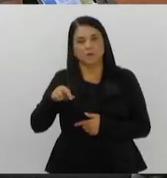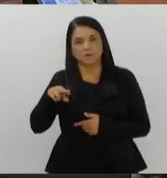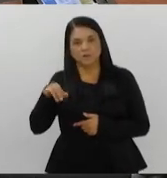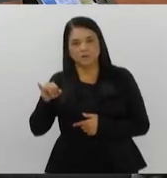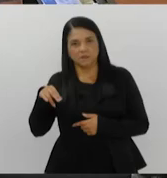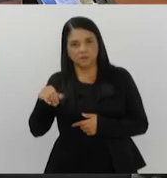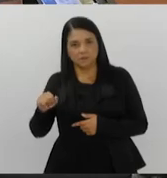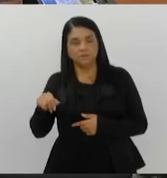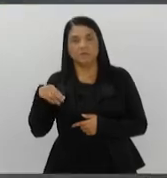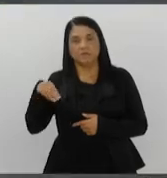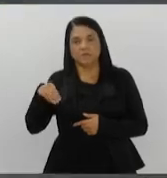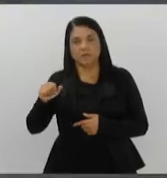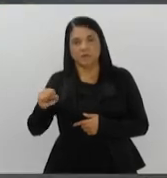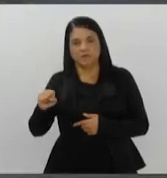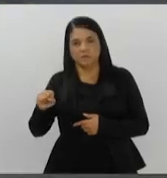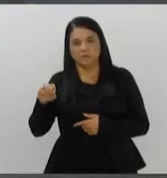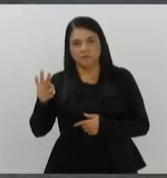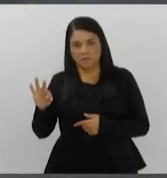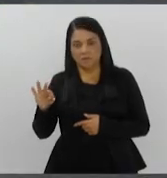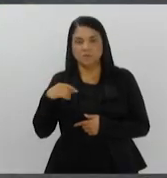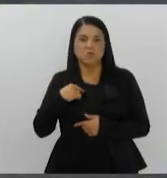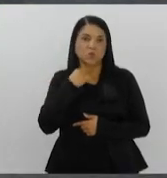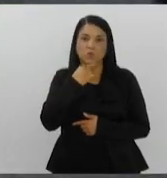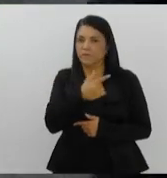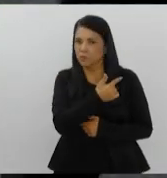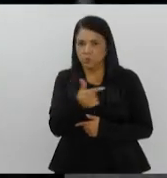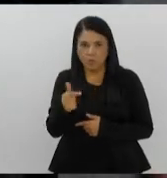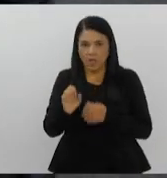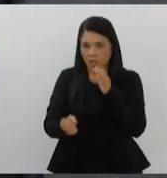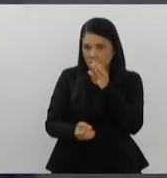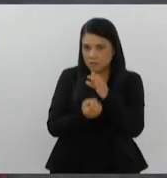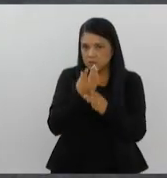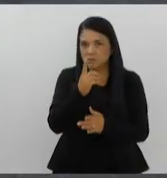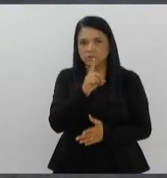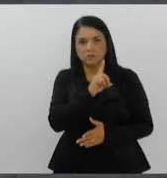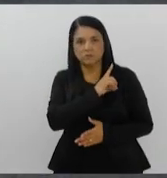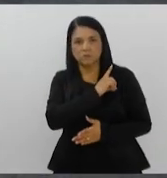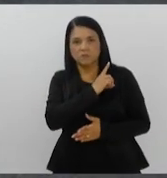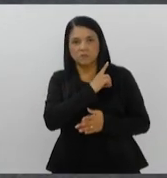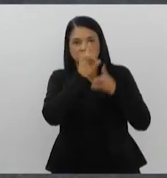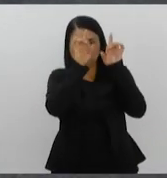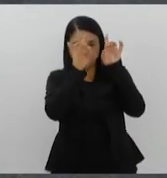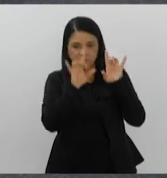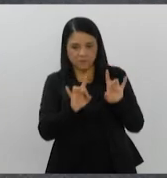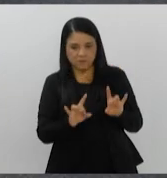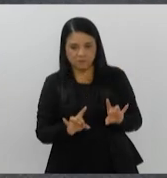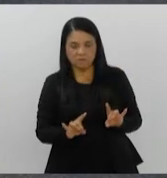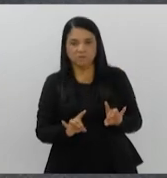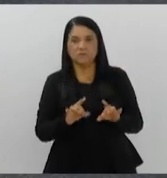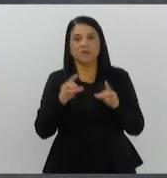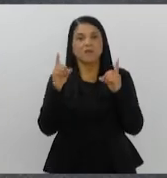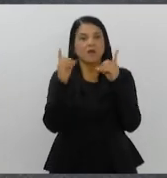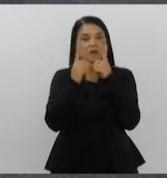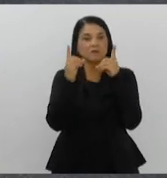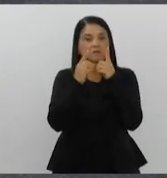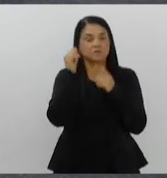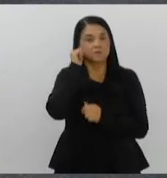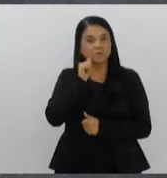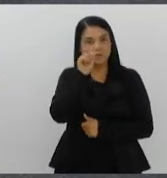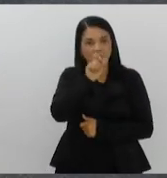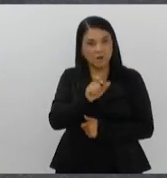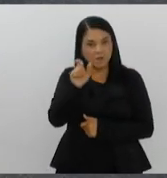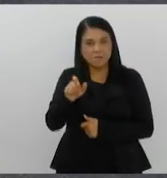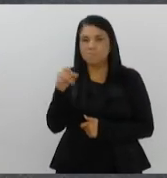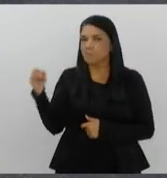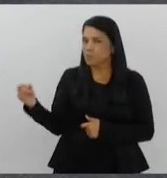MST. Eu não tenho dúvida que a criação de delegacias especializadas em atendimento à mulher seja